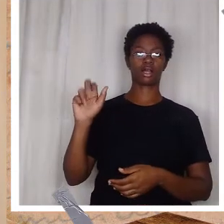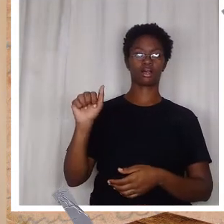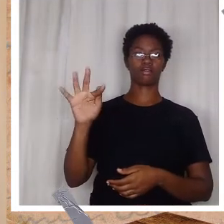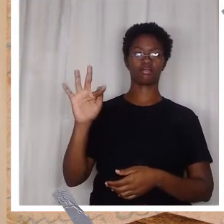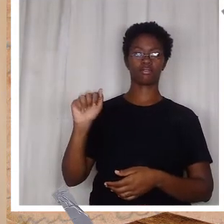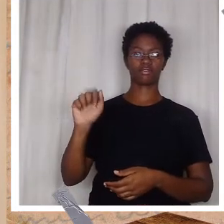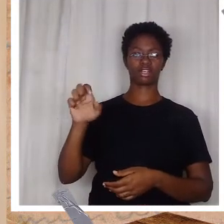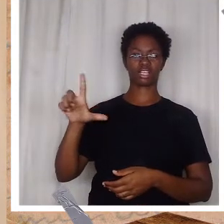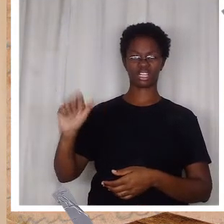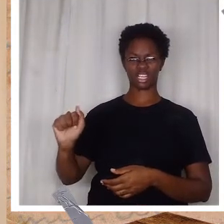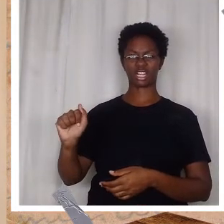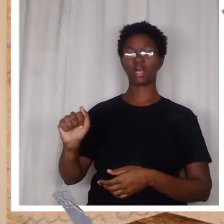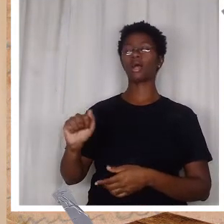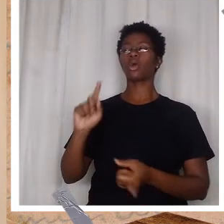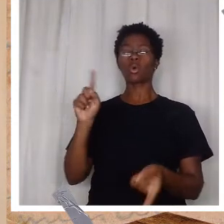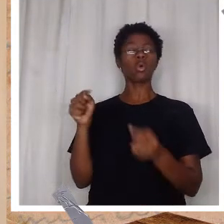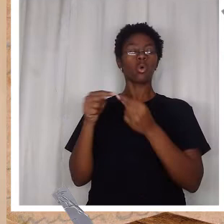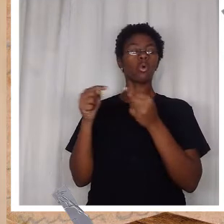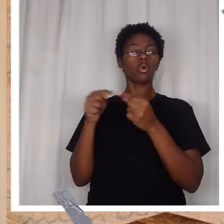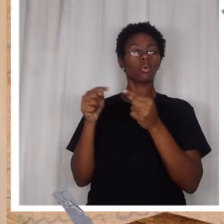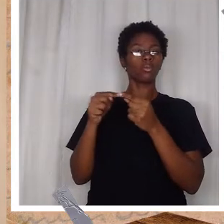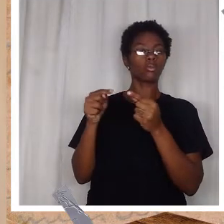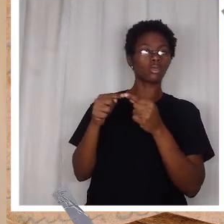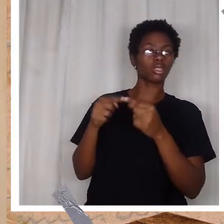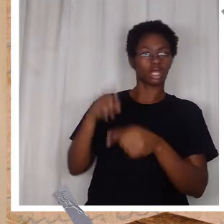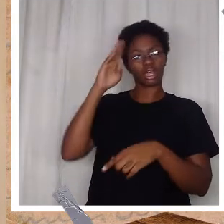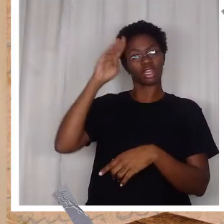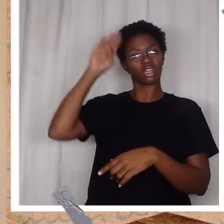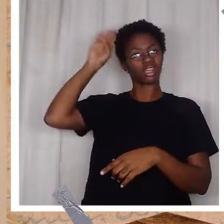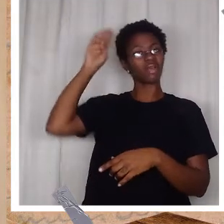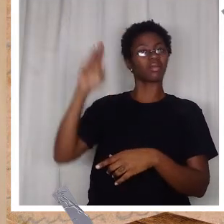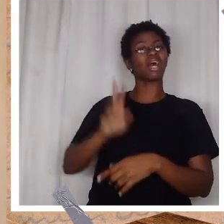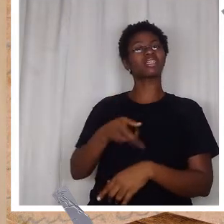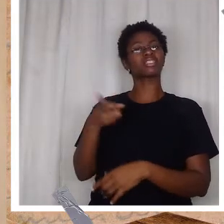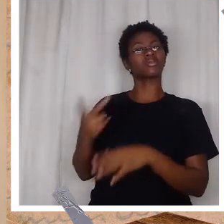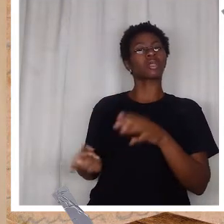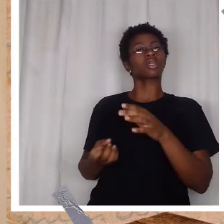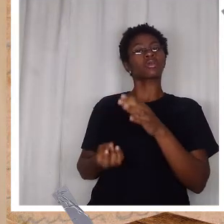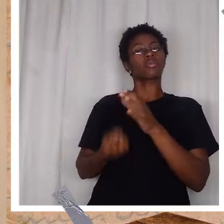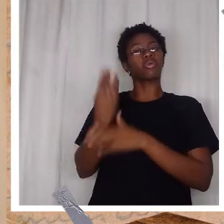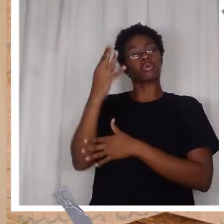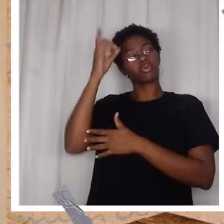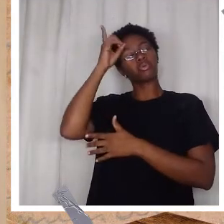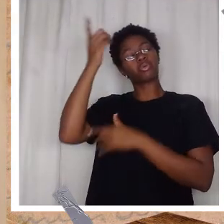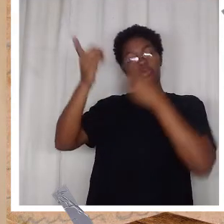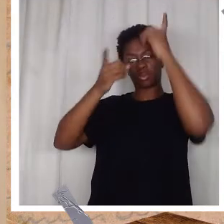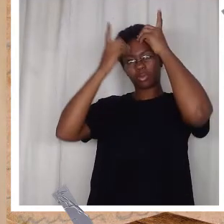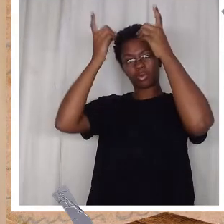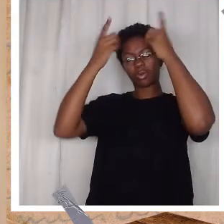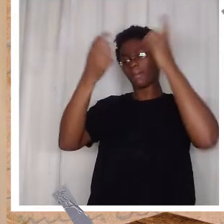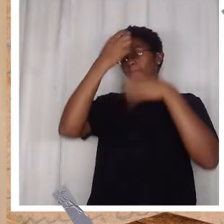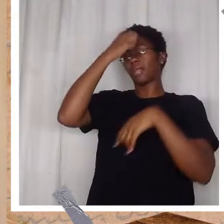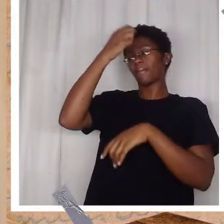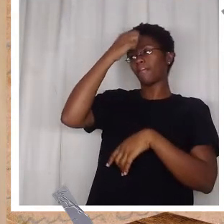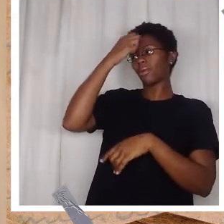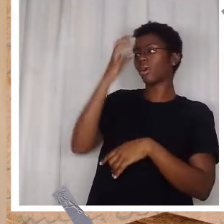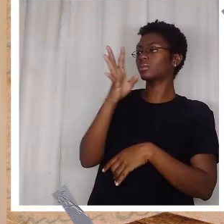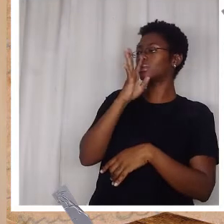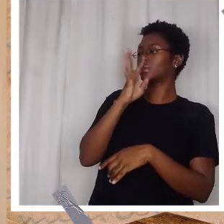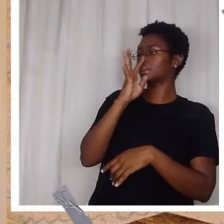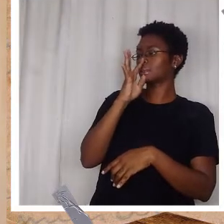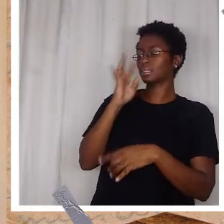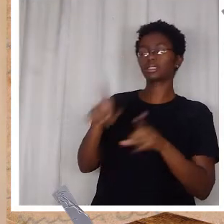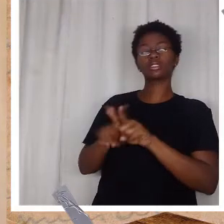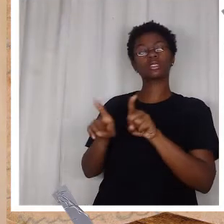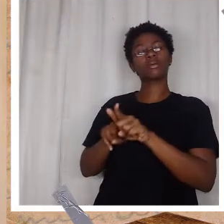transformou a obra dela num palimpsesto. Ela, na verdade, recria continuamente as suas memórias, as suas observações, e ela